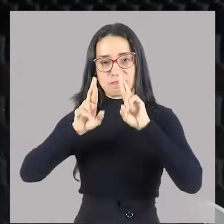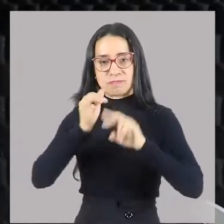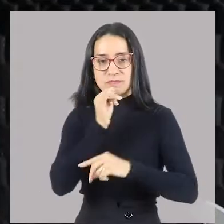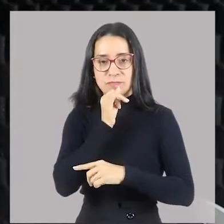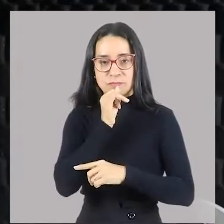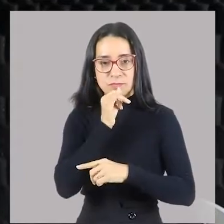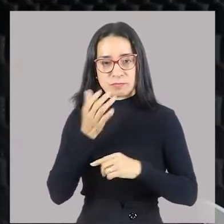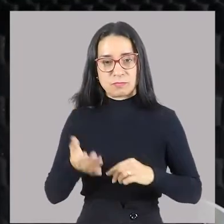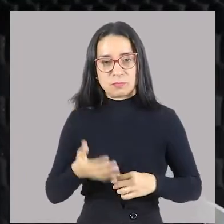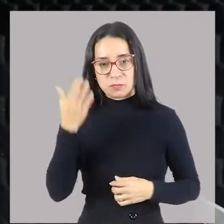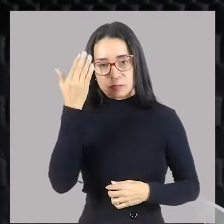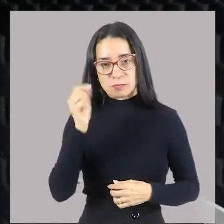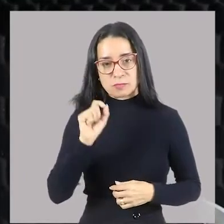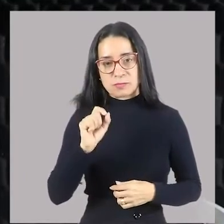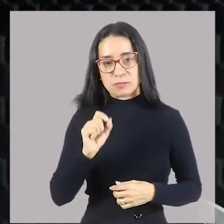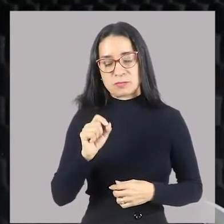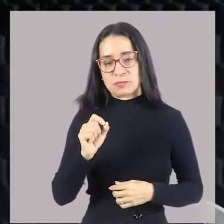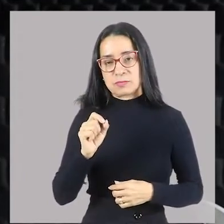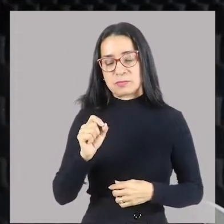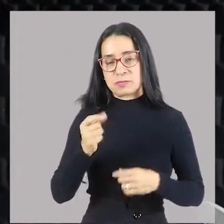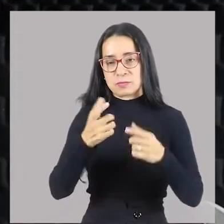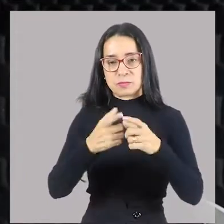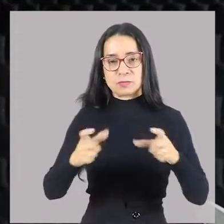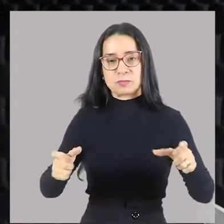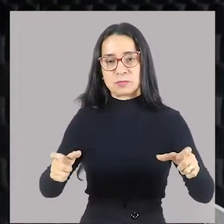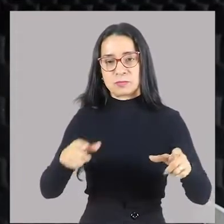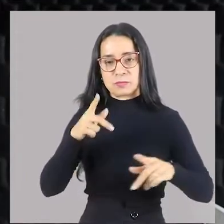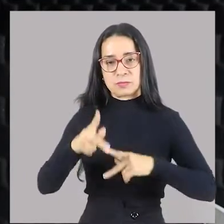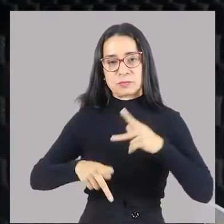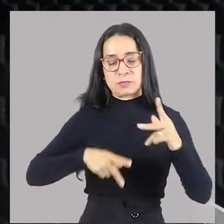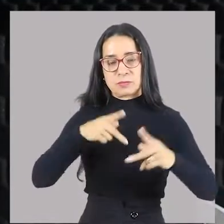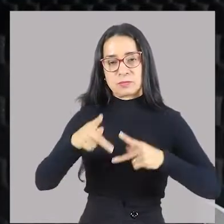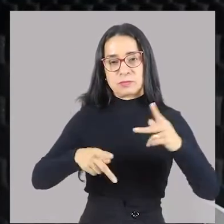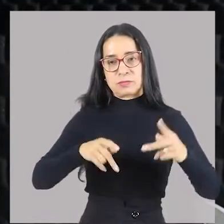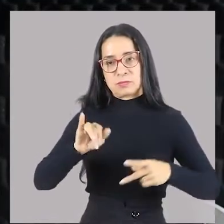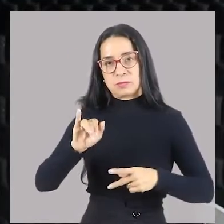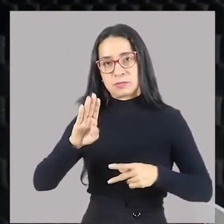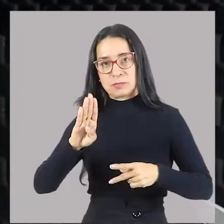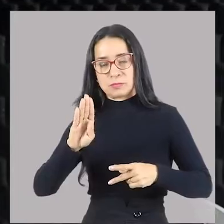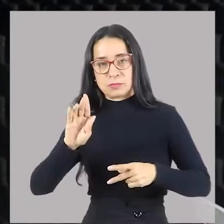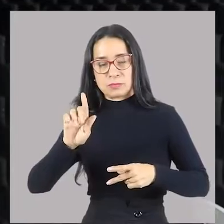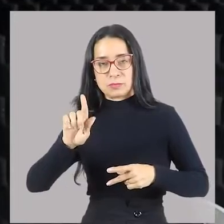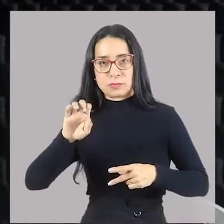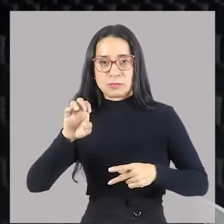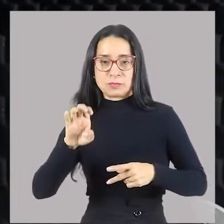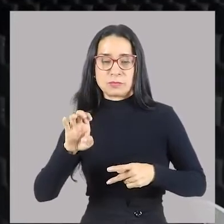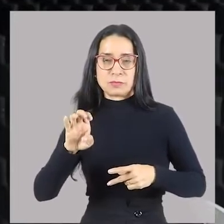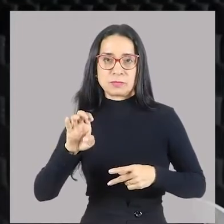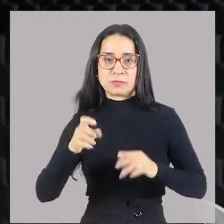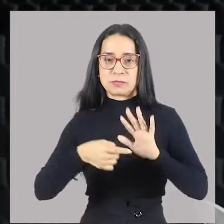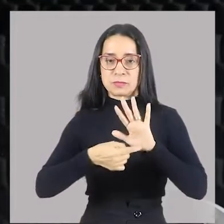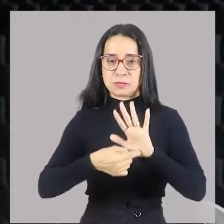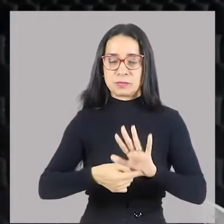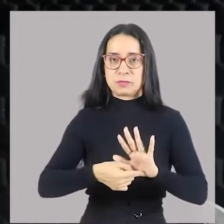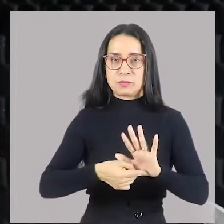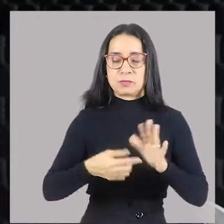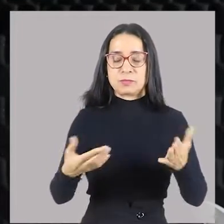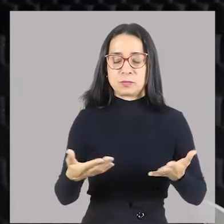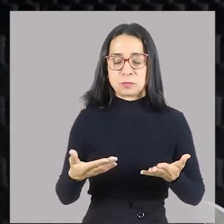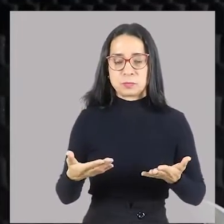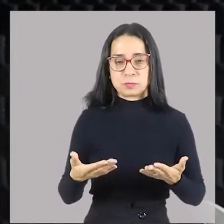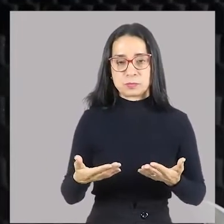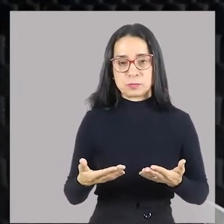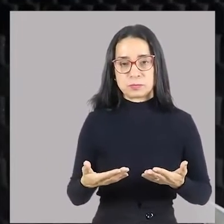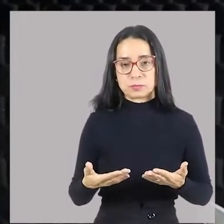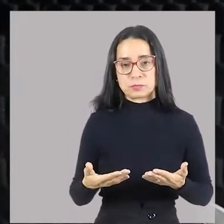Exemplo, a gente sabe que o predomínio da população, o IBGE nos trazendo, né, a atualização dos dados,